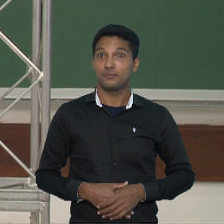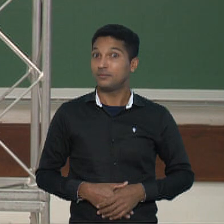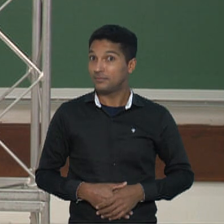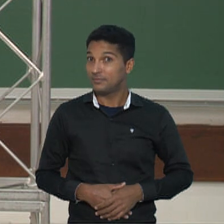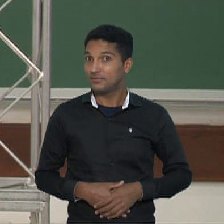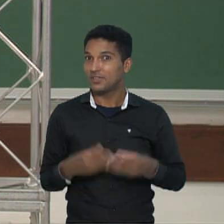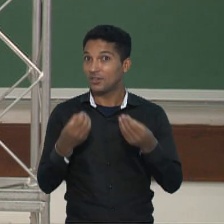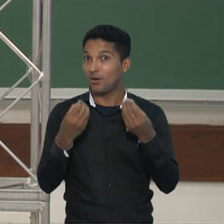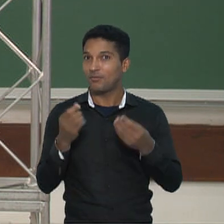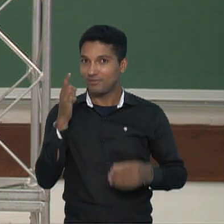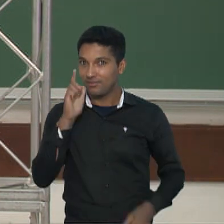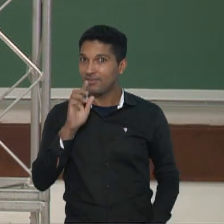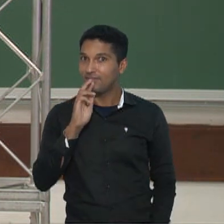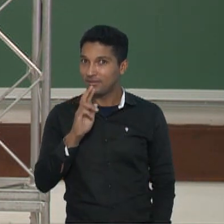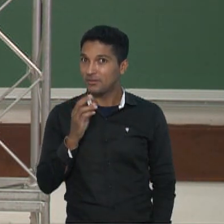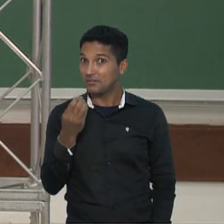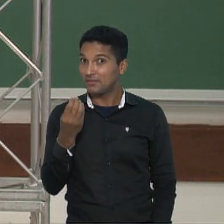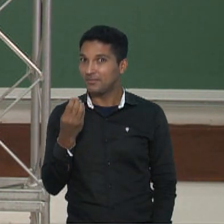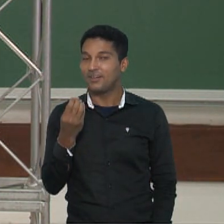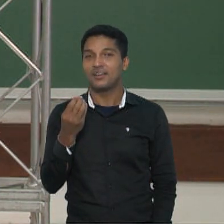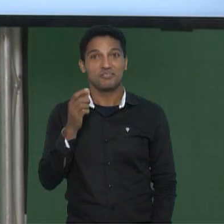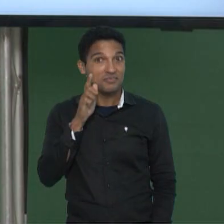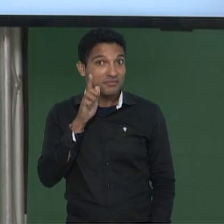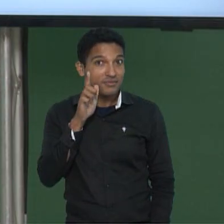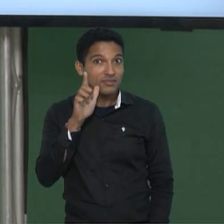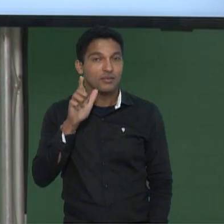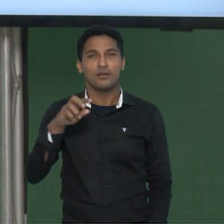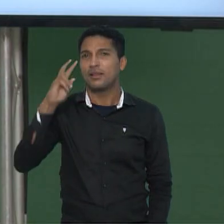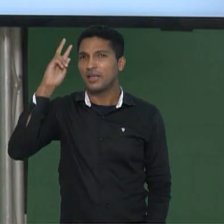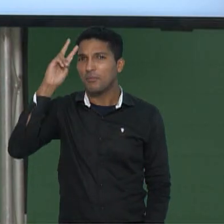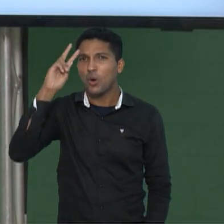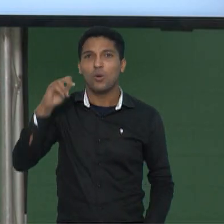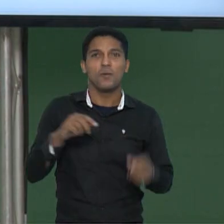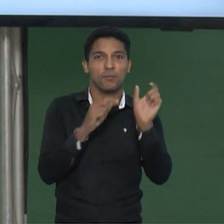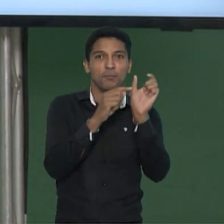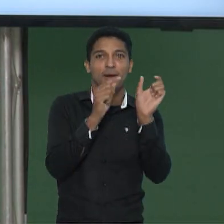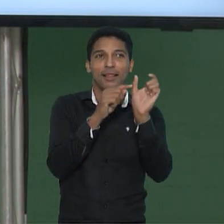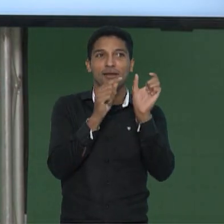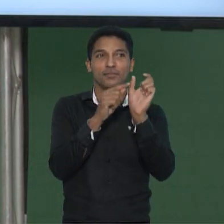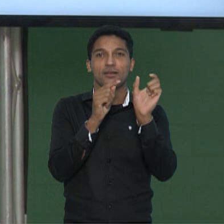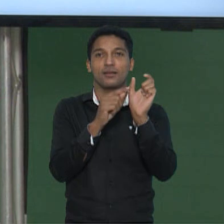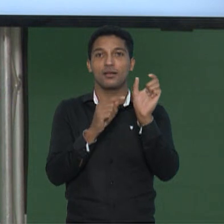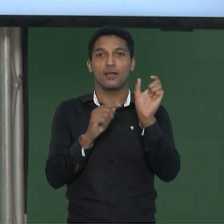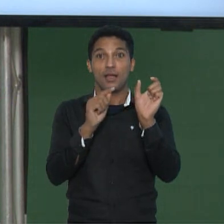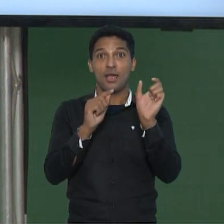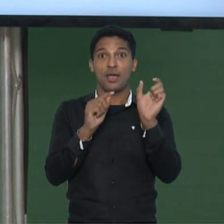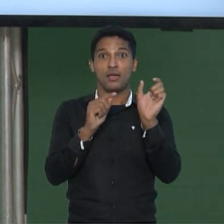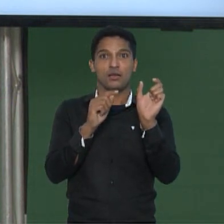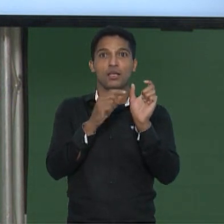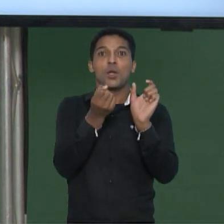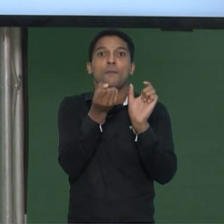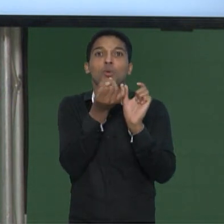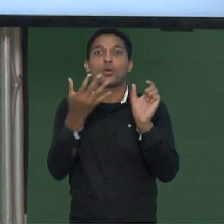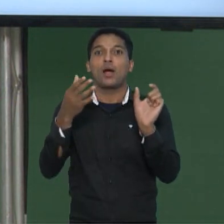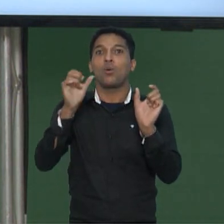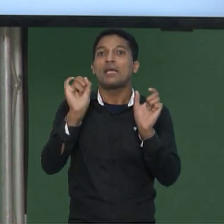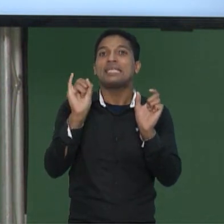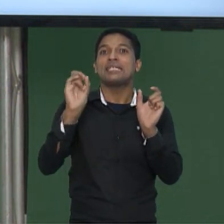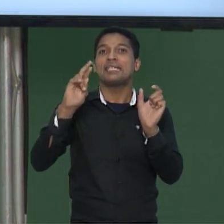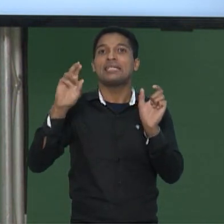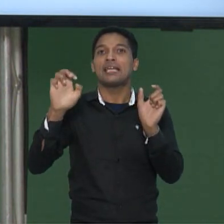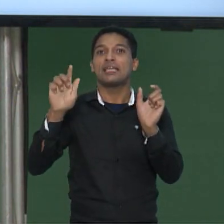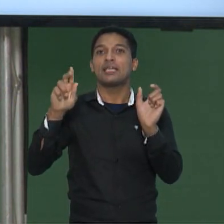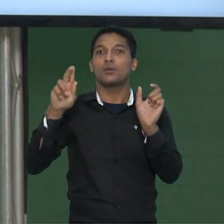Como é que foi para responder? Lembrou que a palavrinha crianças é um plural irregular, então que eu não